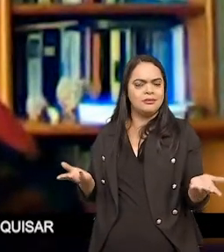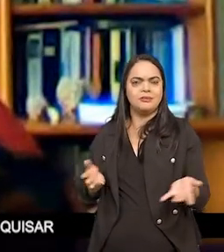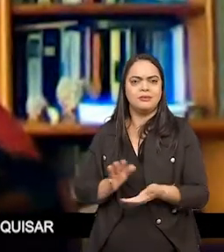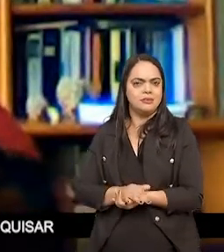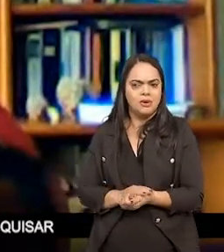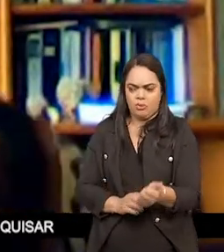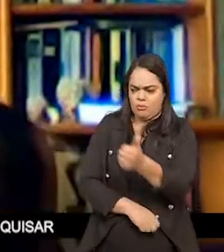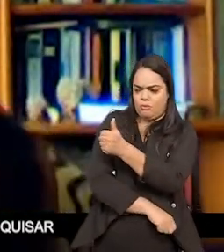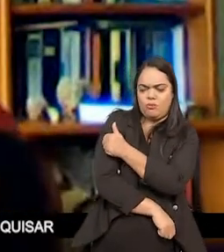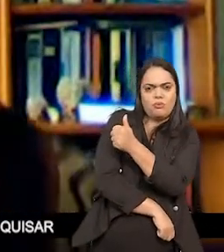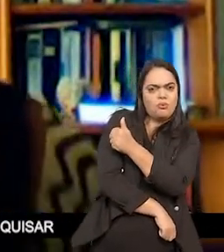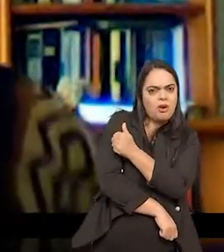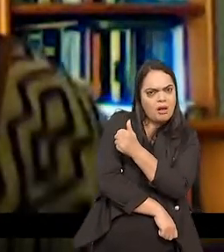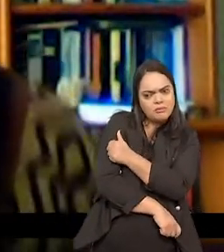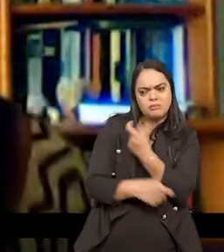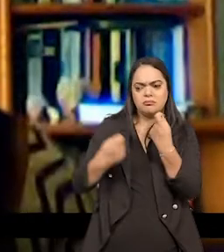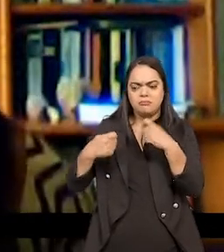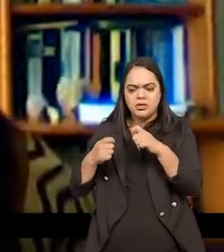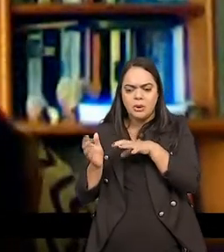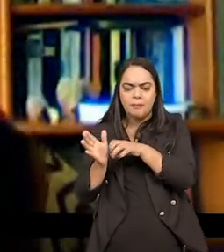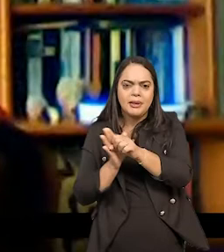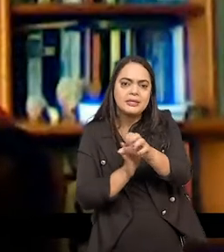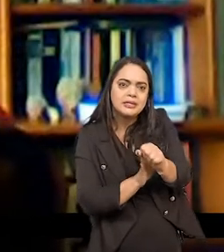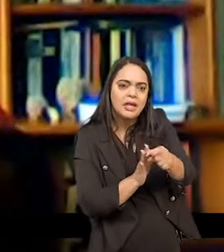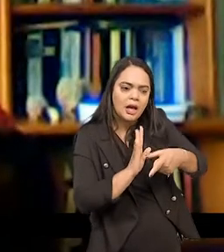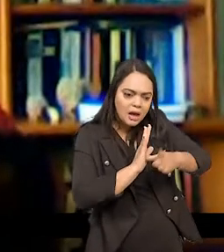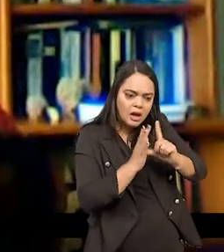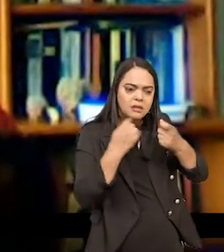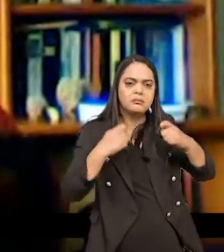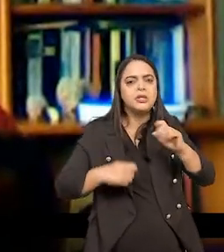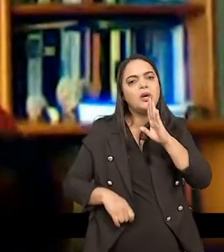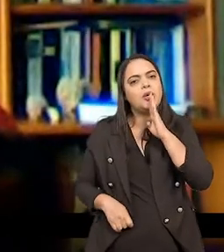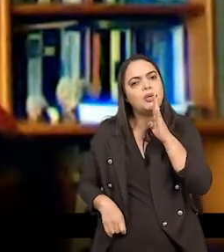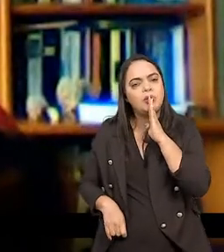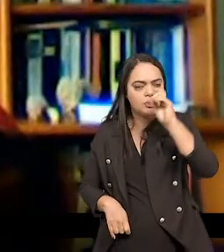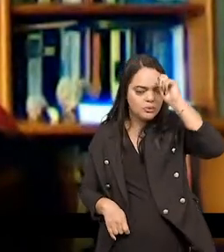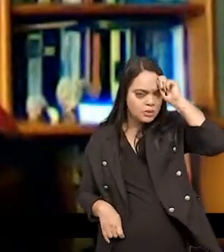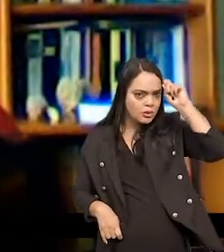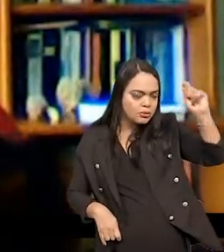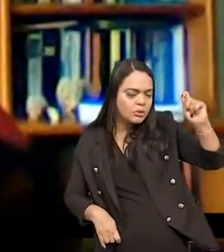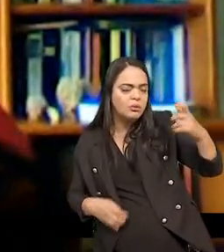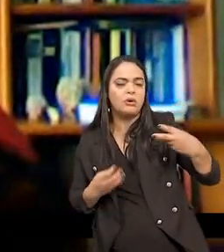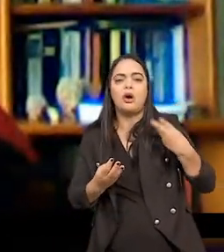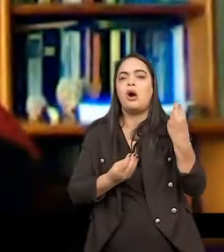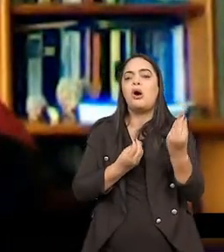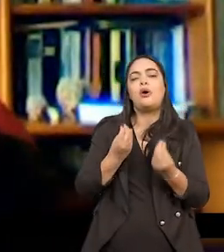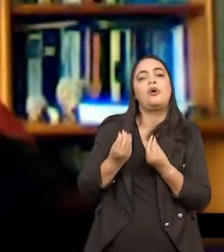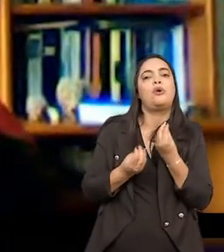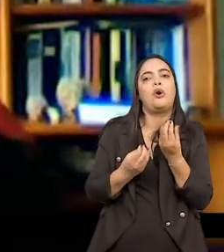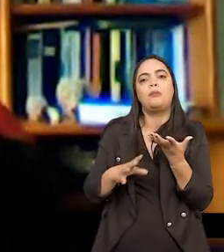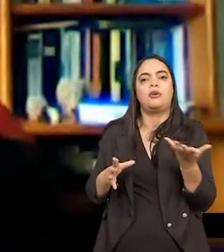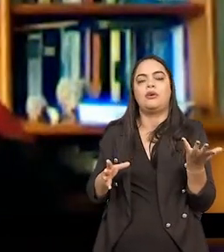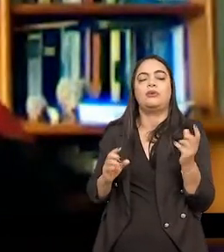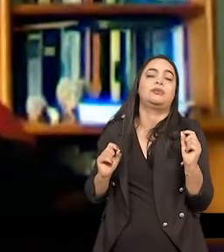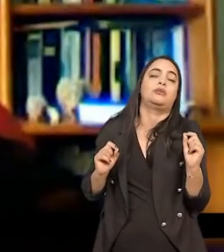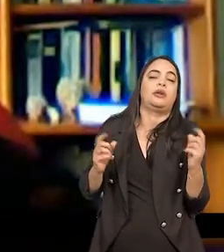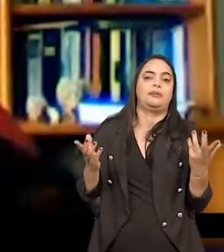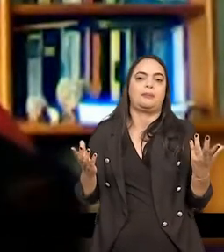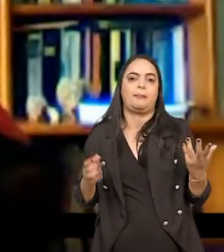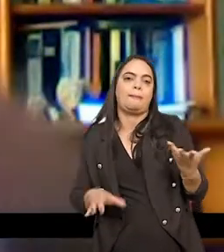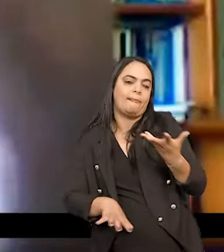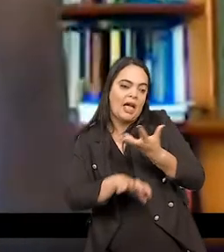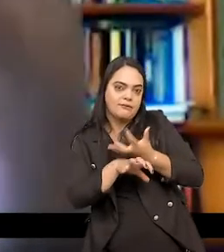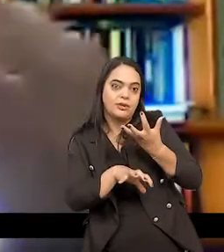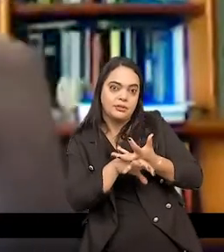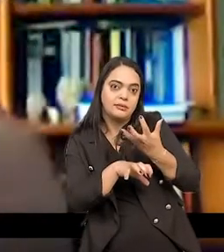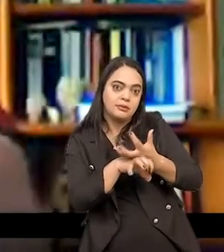Os alunos, para poderem pesquisar, eles têm que conhecer quais são os autores, e como foi uma disciplina online, o que, que eu